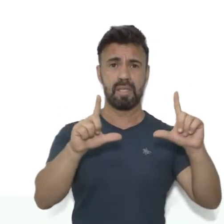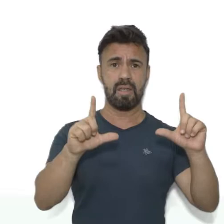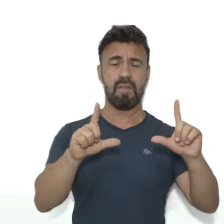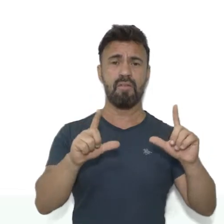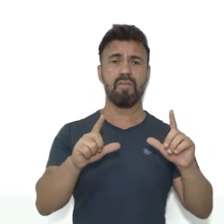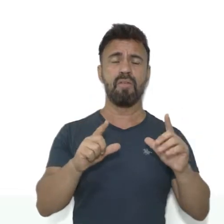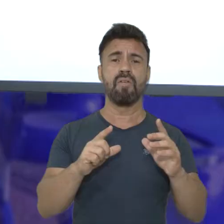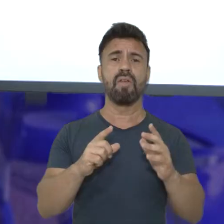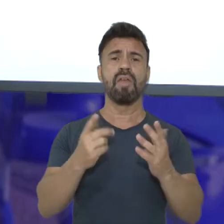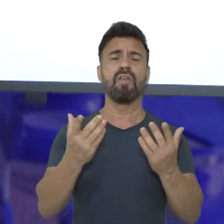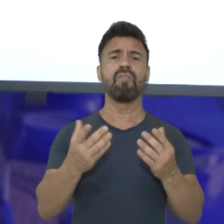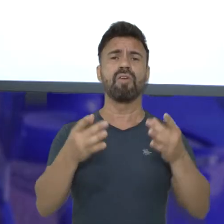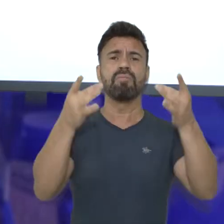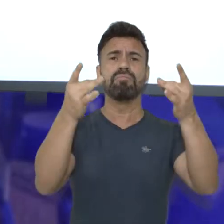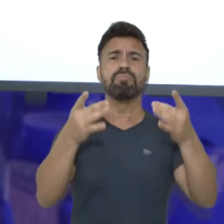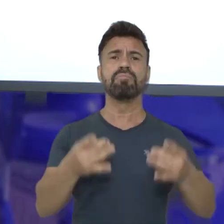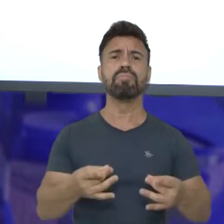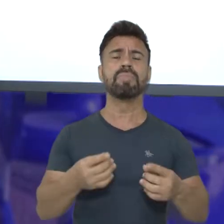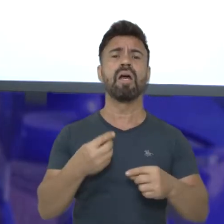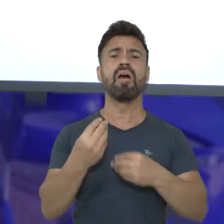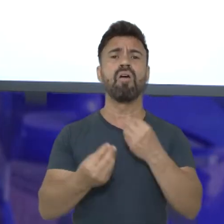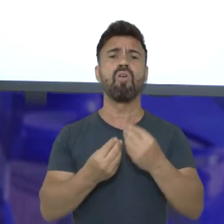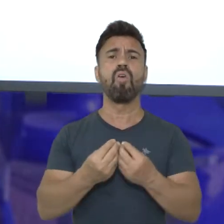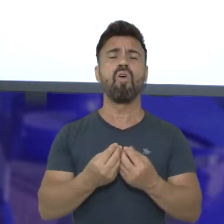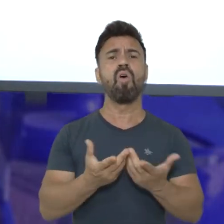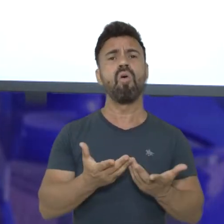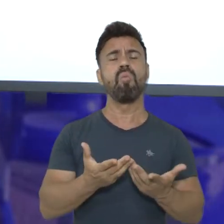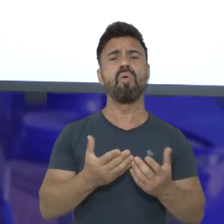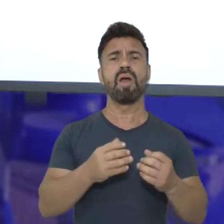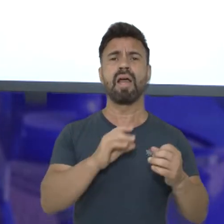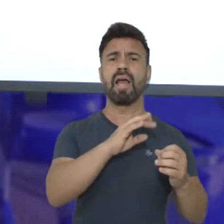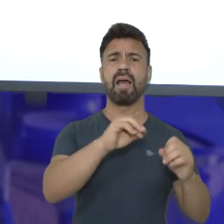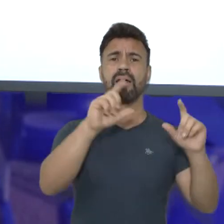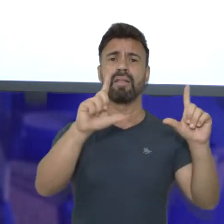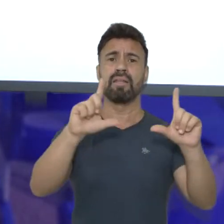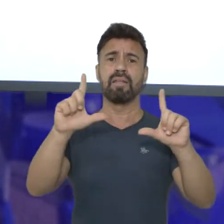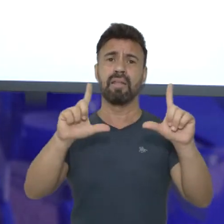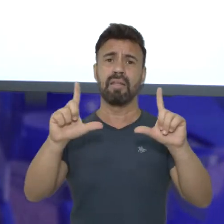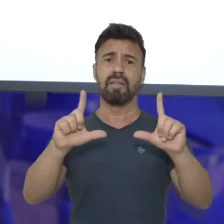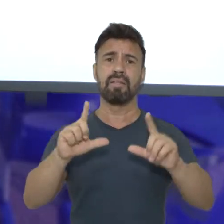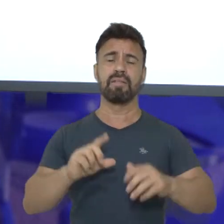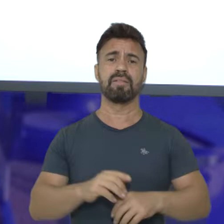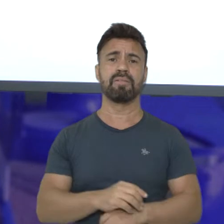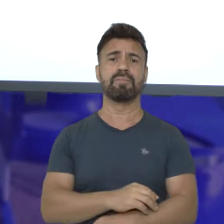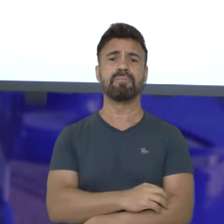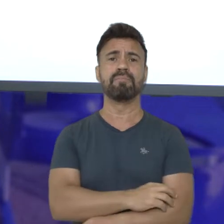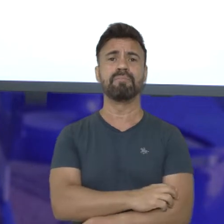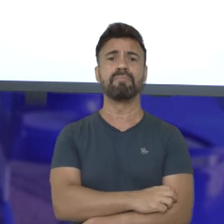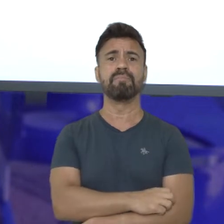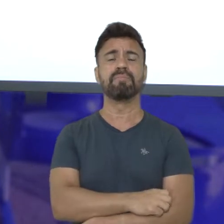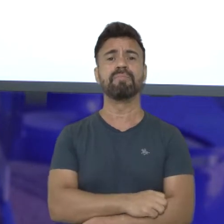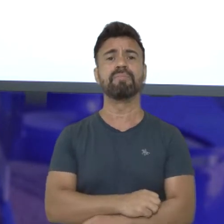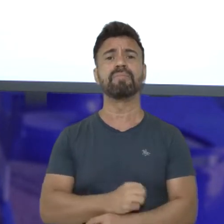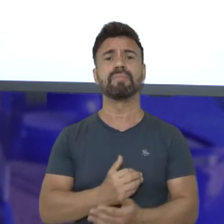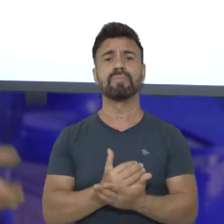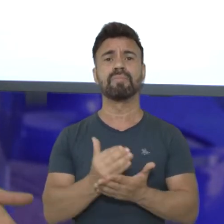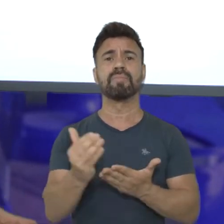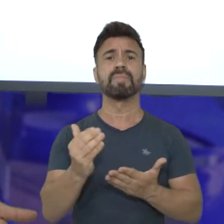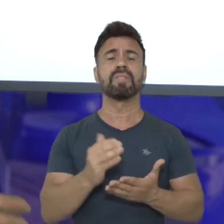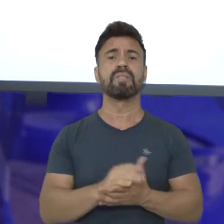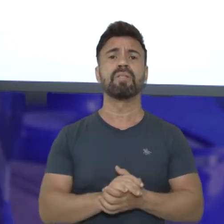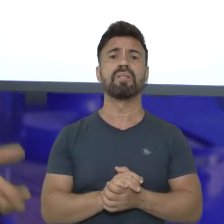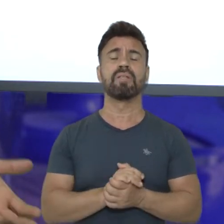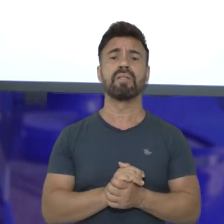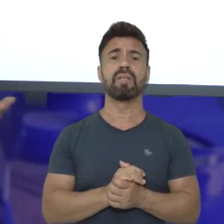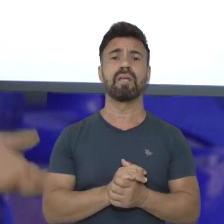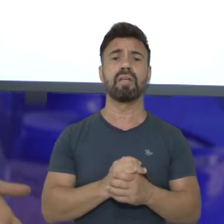classificar as vantagens e desvantagens que cada tipo de aparelho televisivo vai ter. Então, a gente começa pelo aparelho